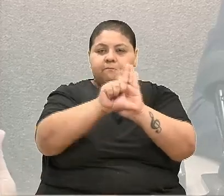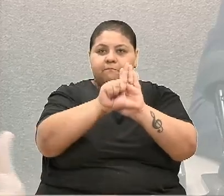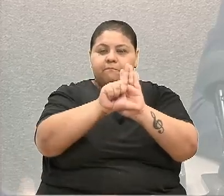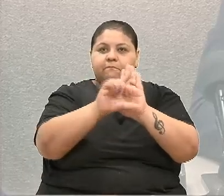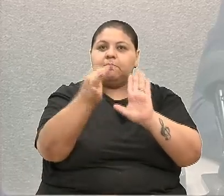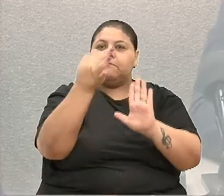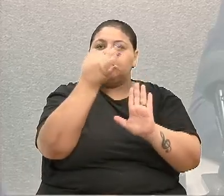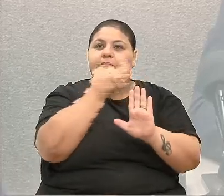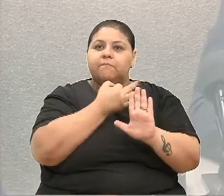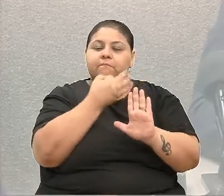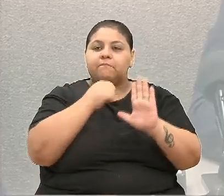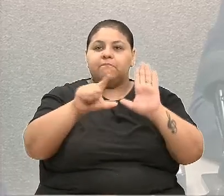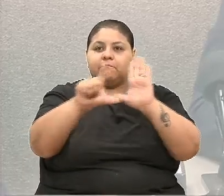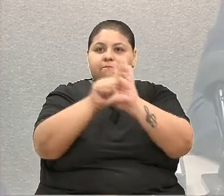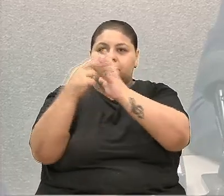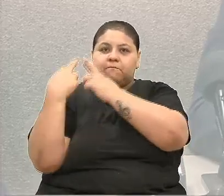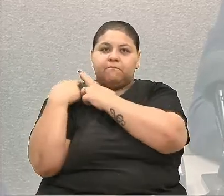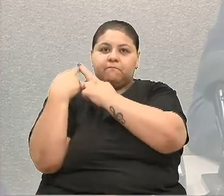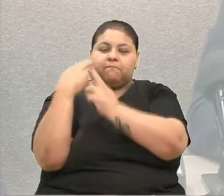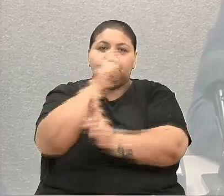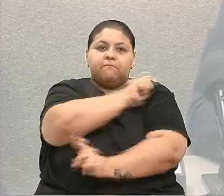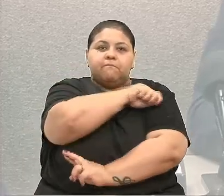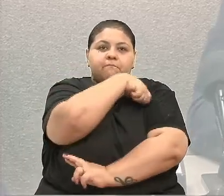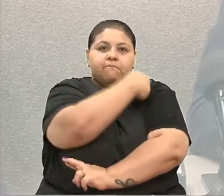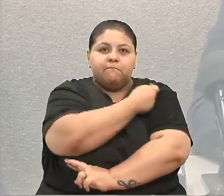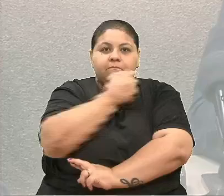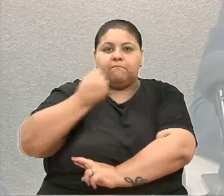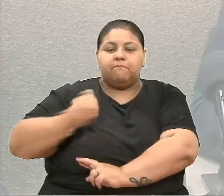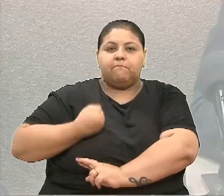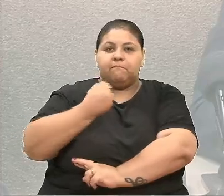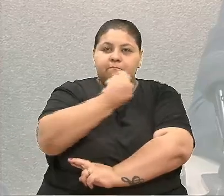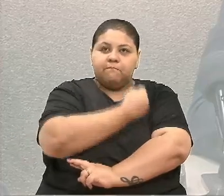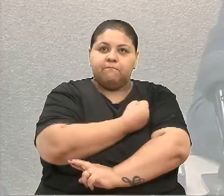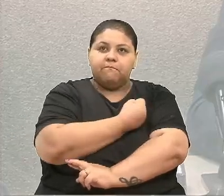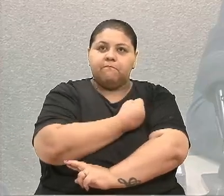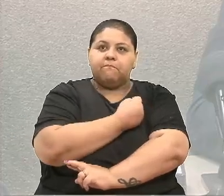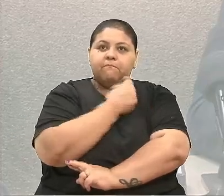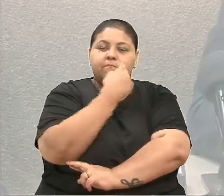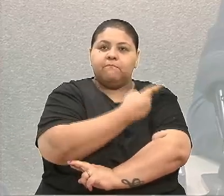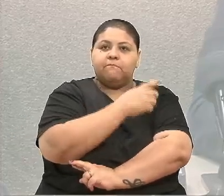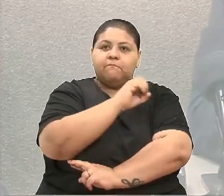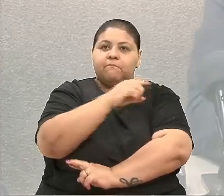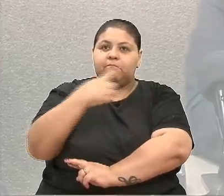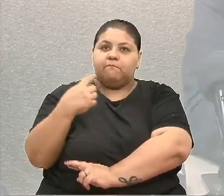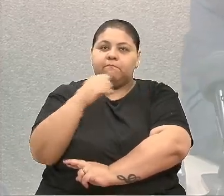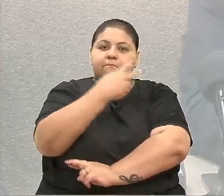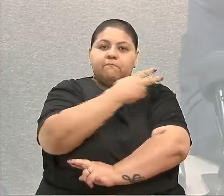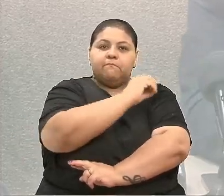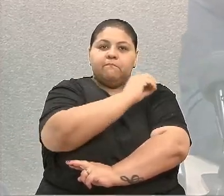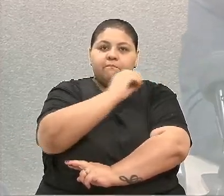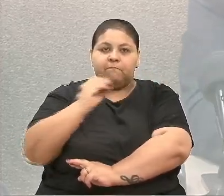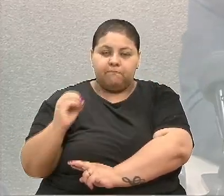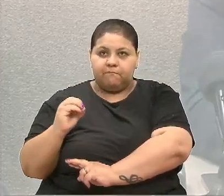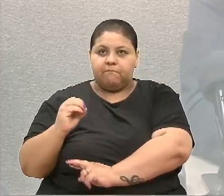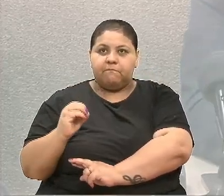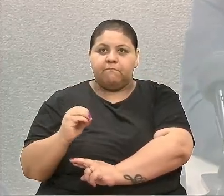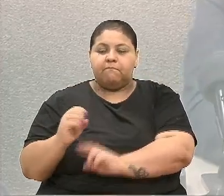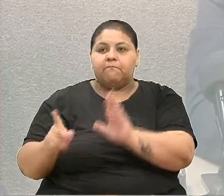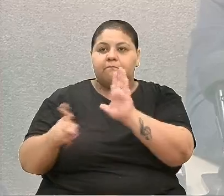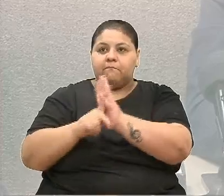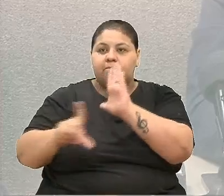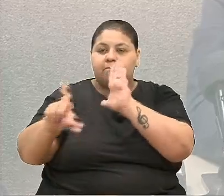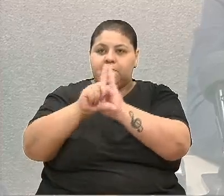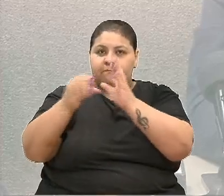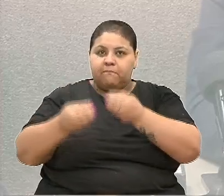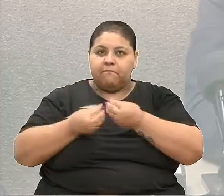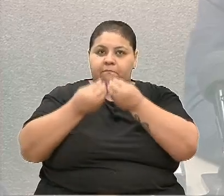Município e na Lei de Responsabilidade Fiscal, Lei Complementar número 101/2000. Assim, o projeto de lei